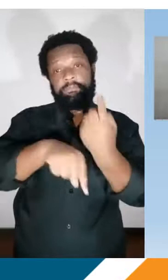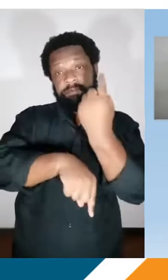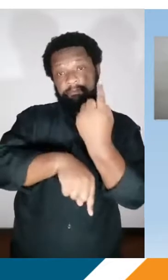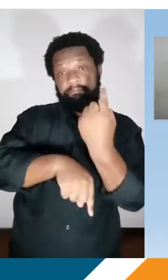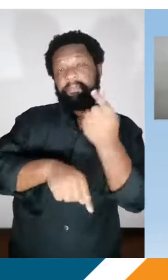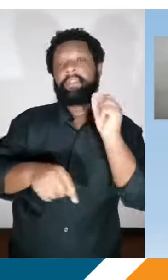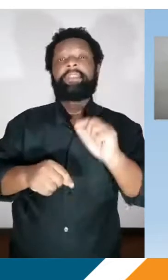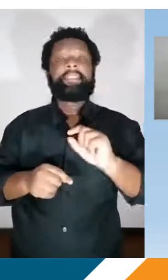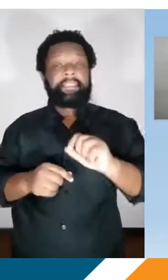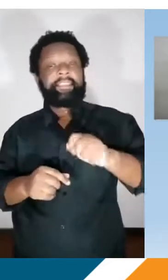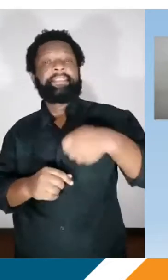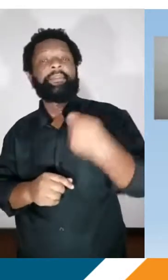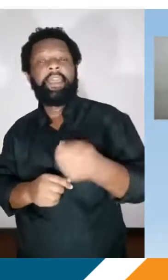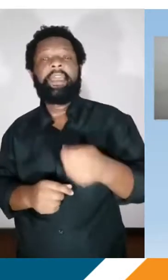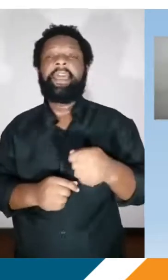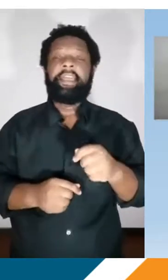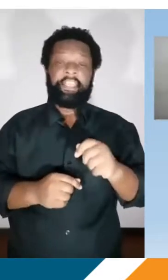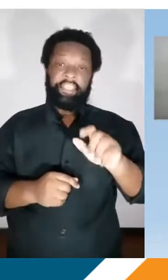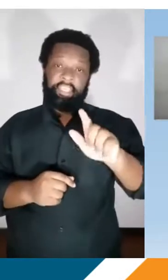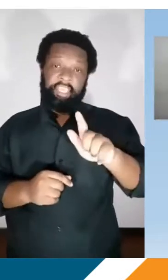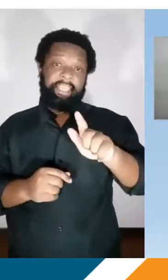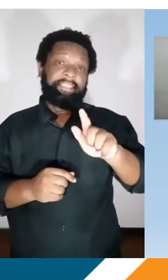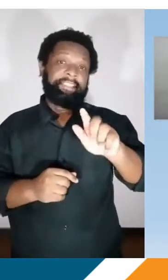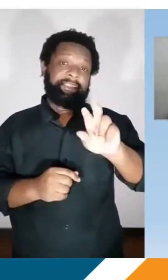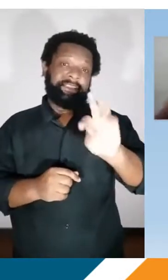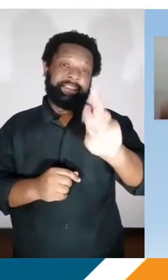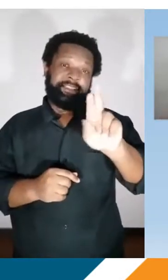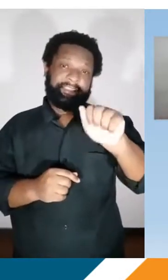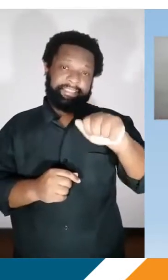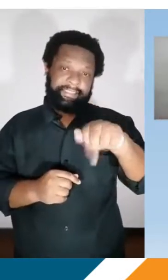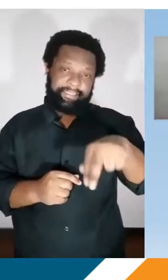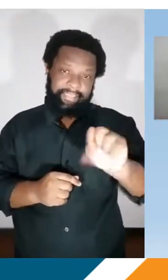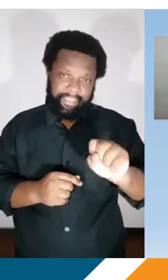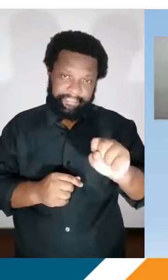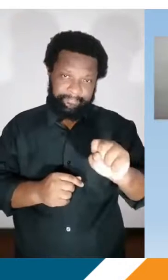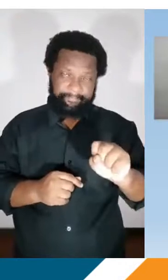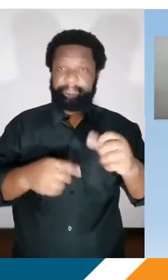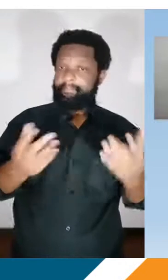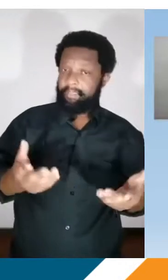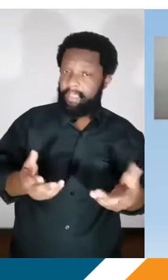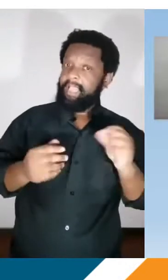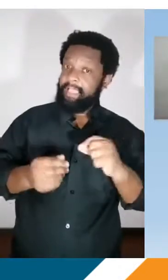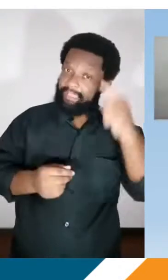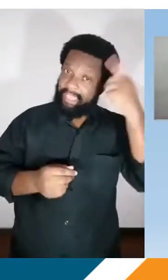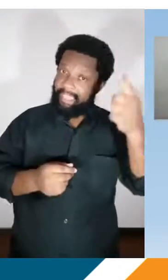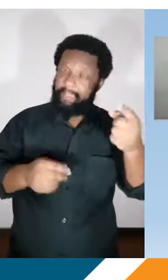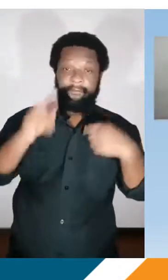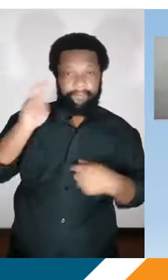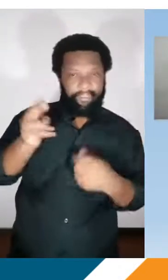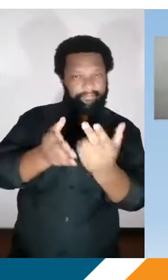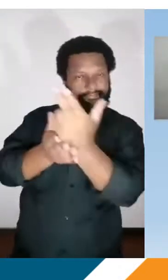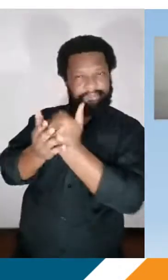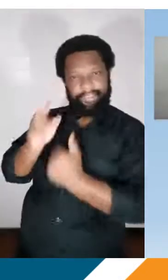sentidos opostos. Isso caracteriza uma isomeria geométrica trans. Tá, gente? Então, essa é a ideia.